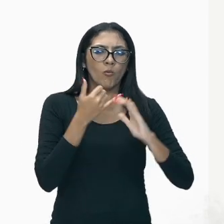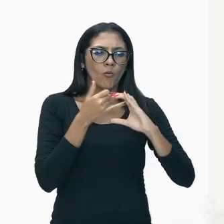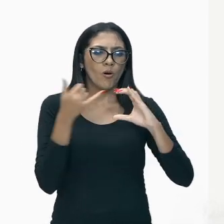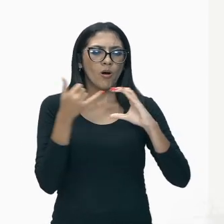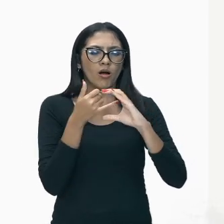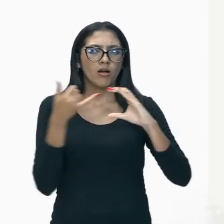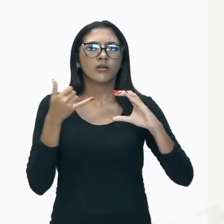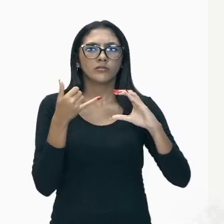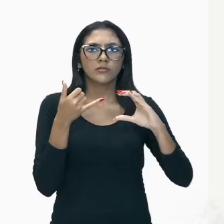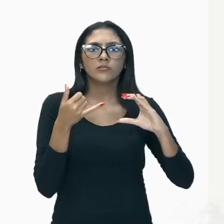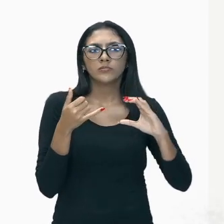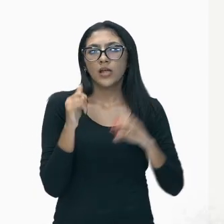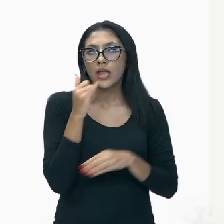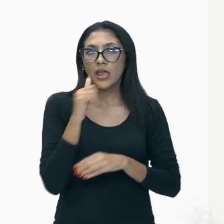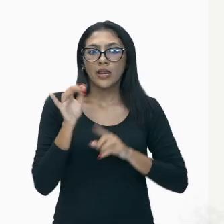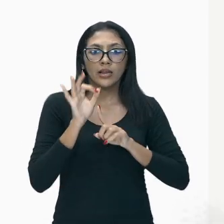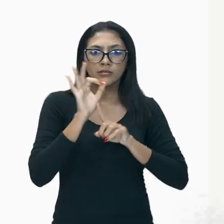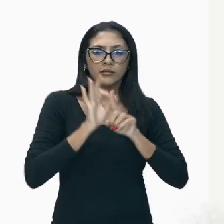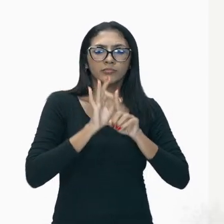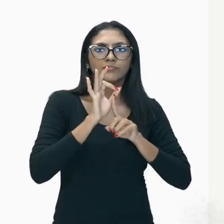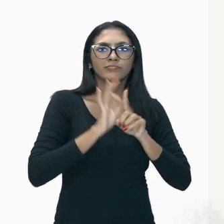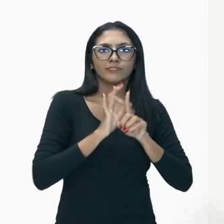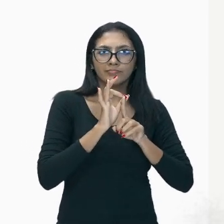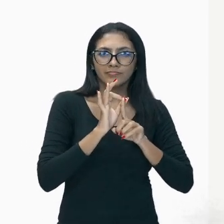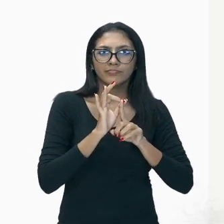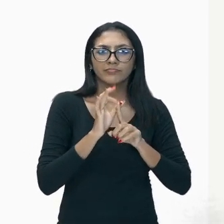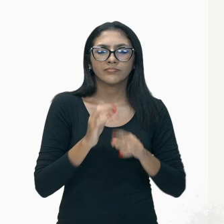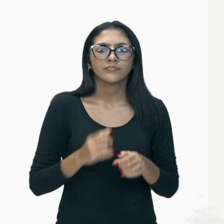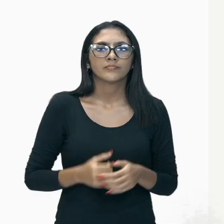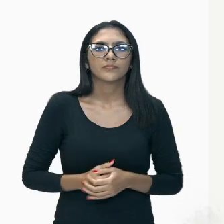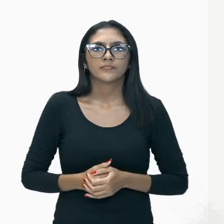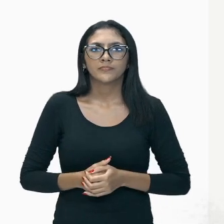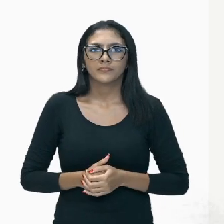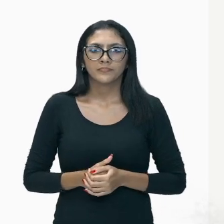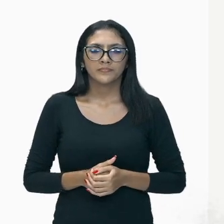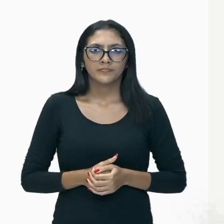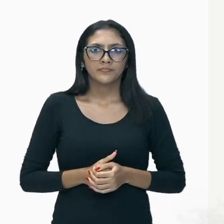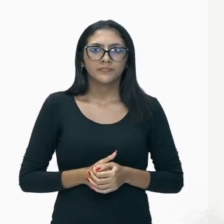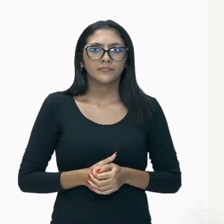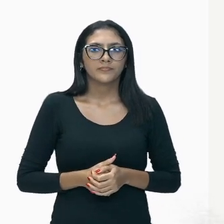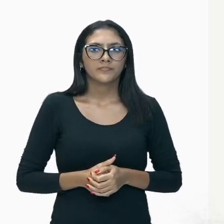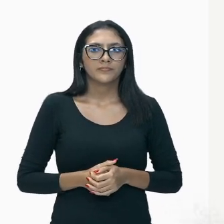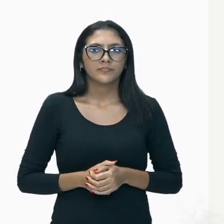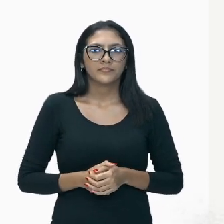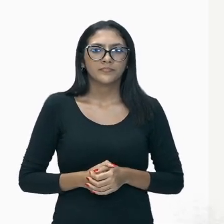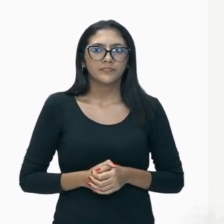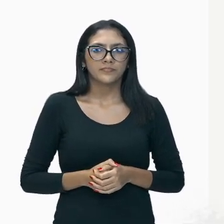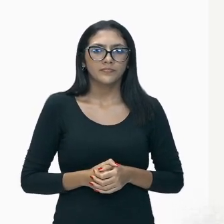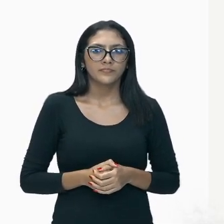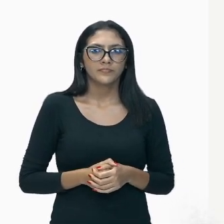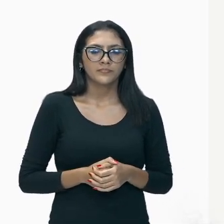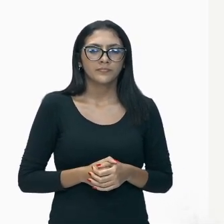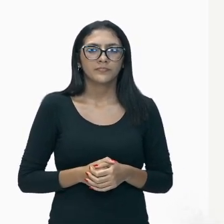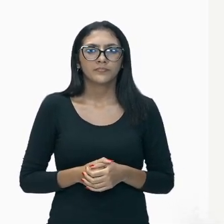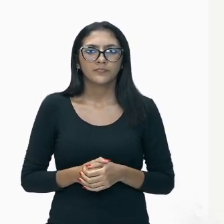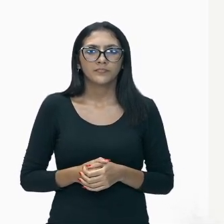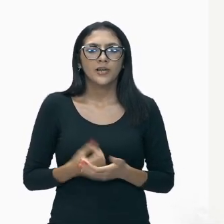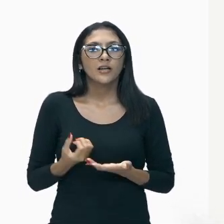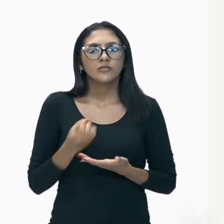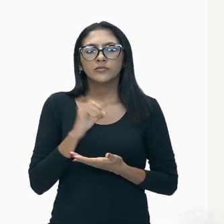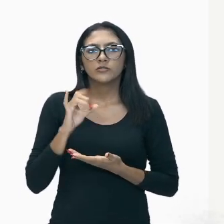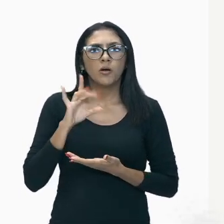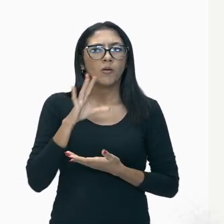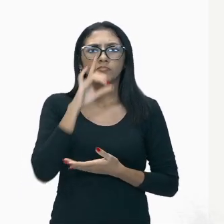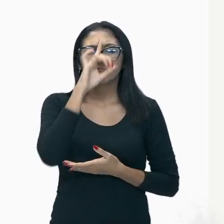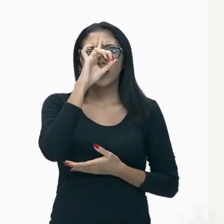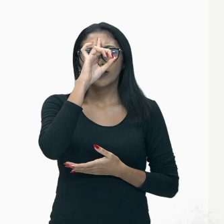transformando aí na energia térmica. Aí, quando se fala, é só uma ideia